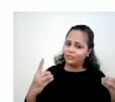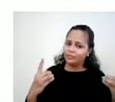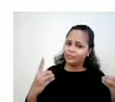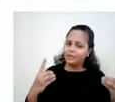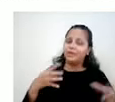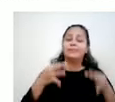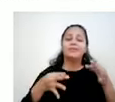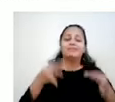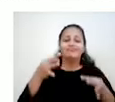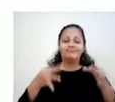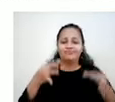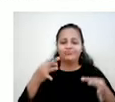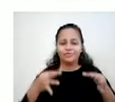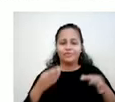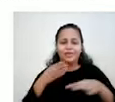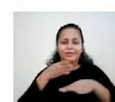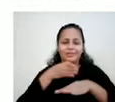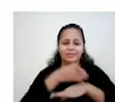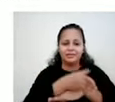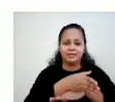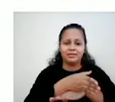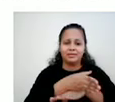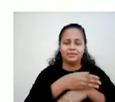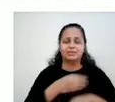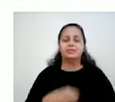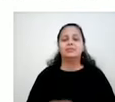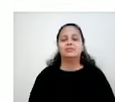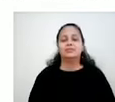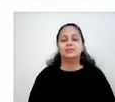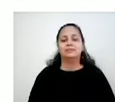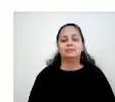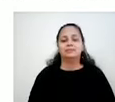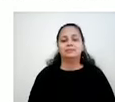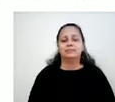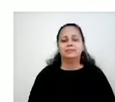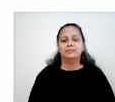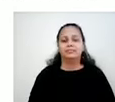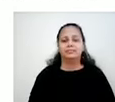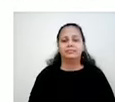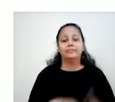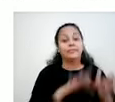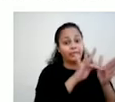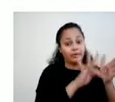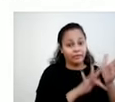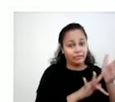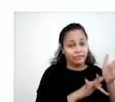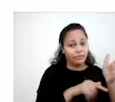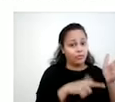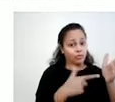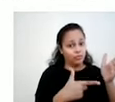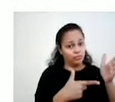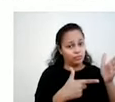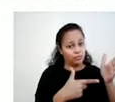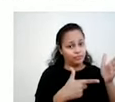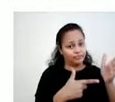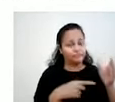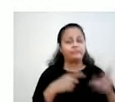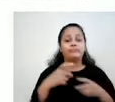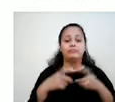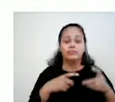essas invasões, né? Bom, vamos ver mais um relato.